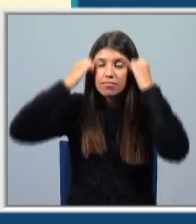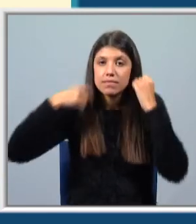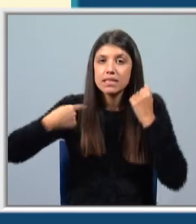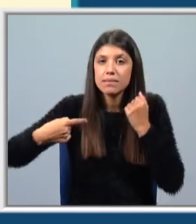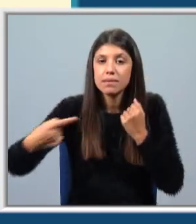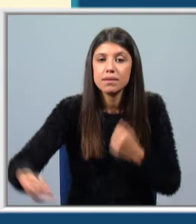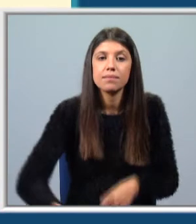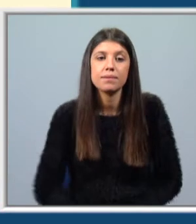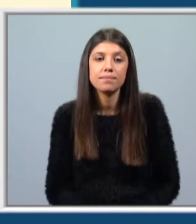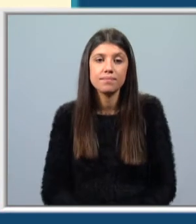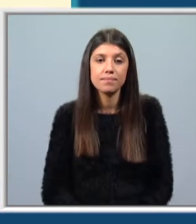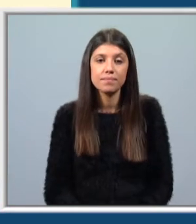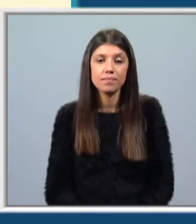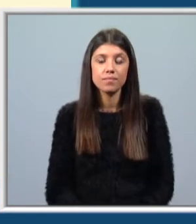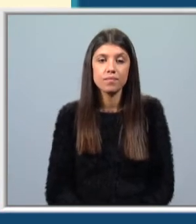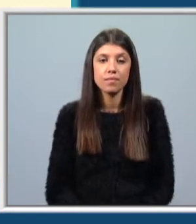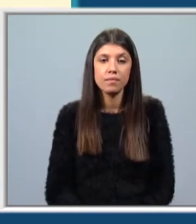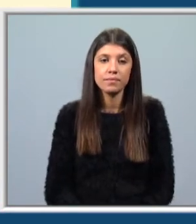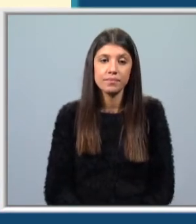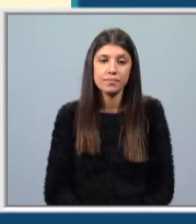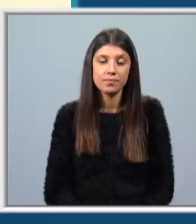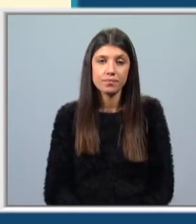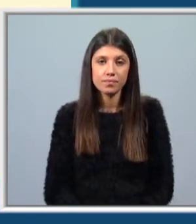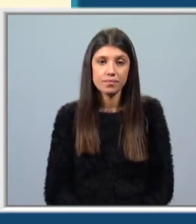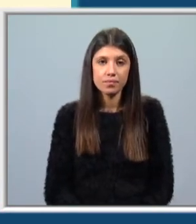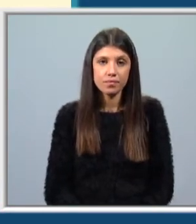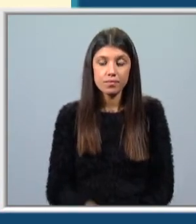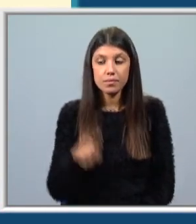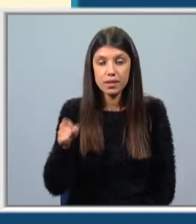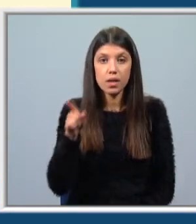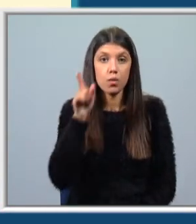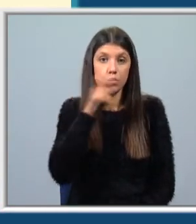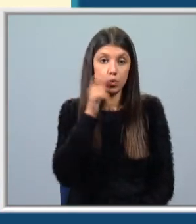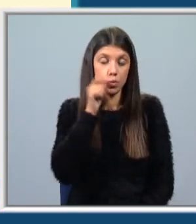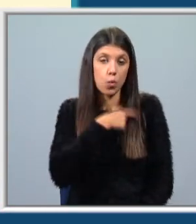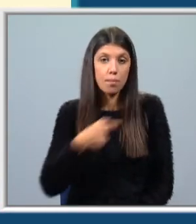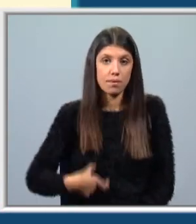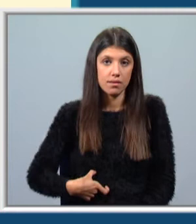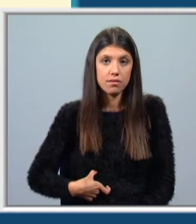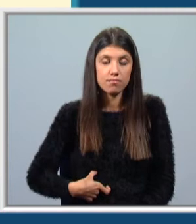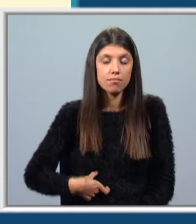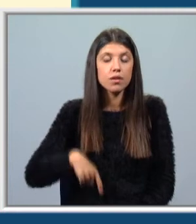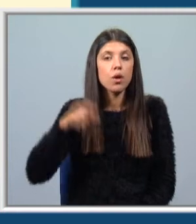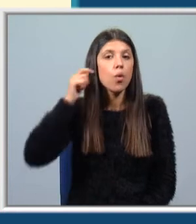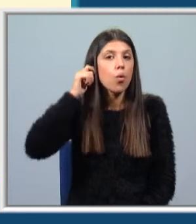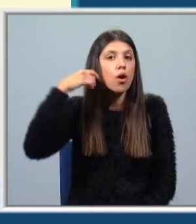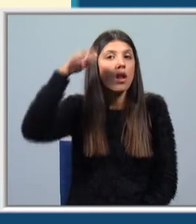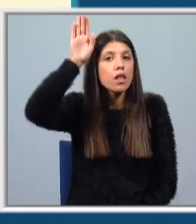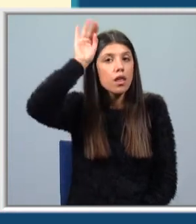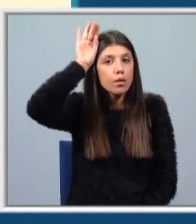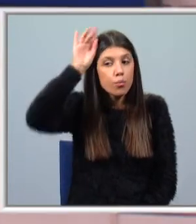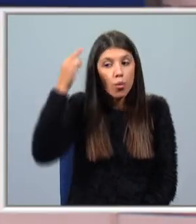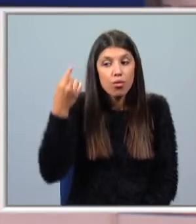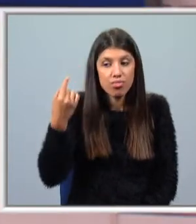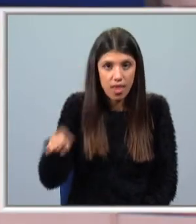Quem sabia que o príncipe tinha orelhas de burro? Aqui eu vou apresentar-te 6